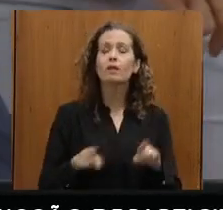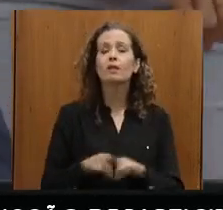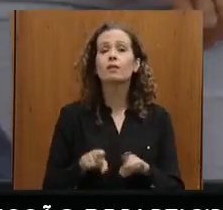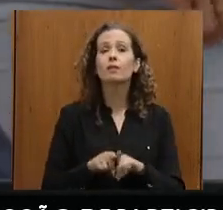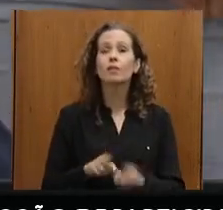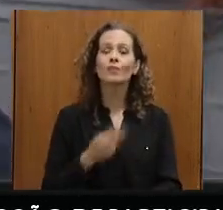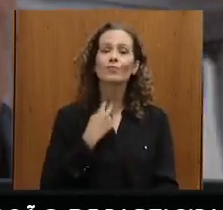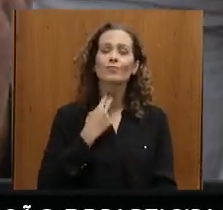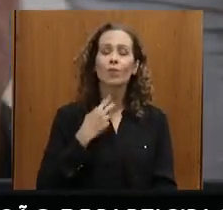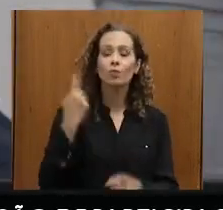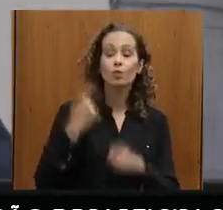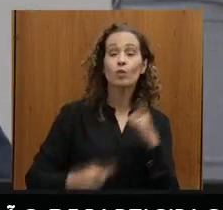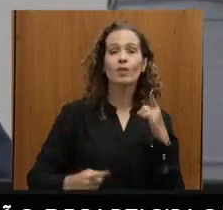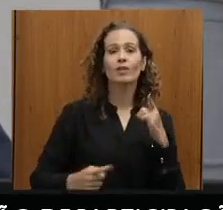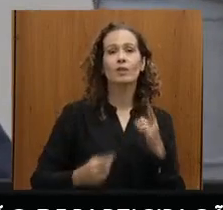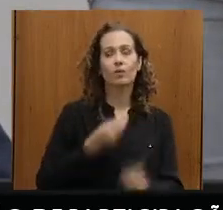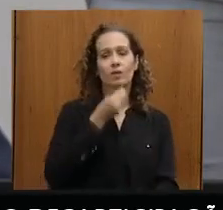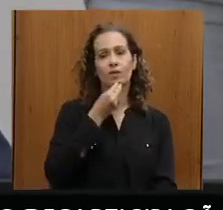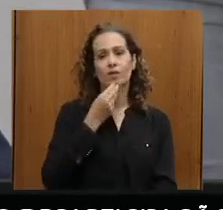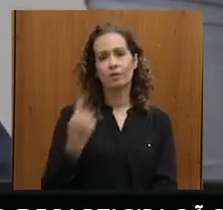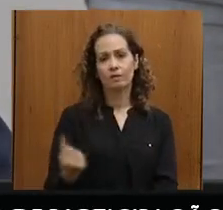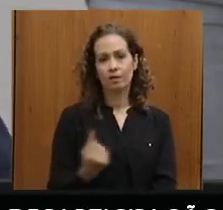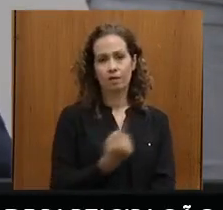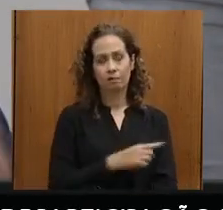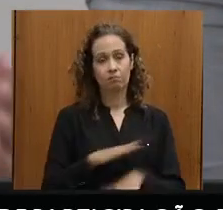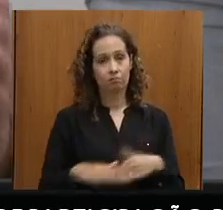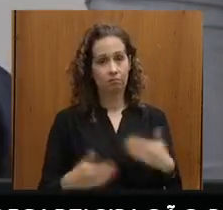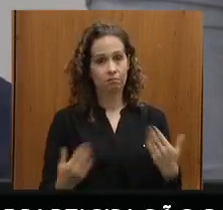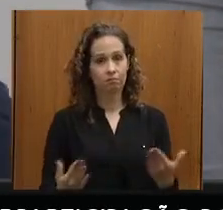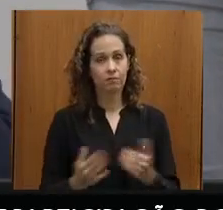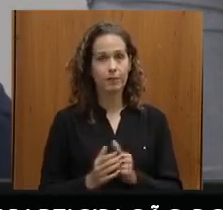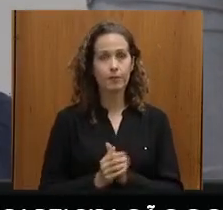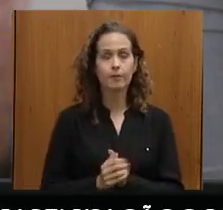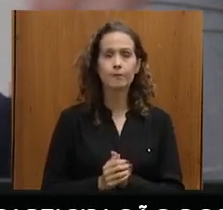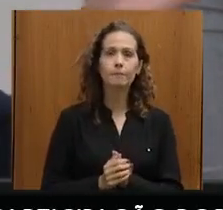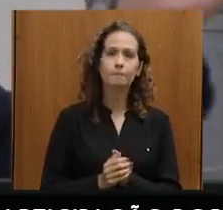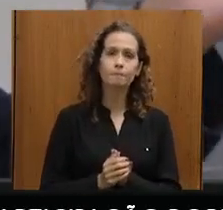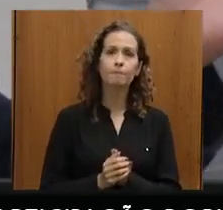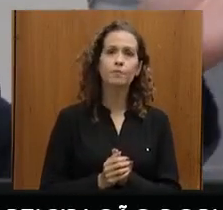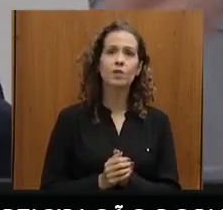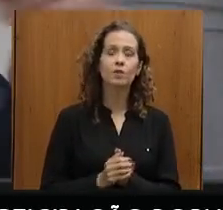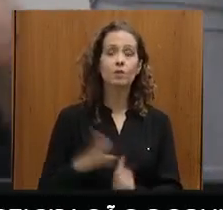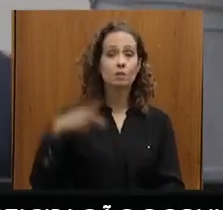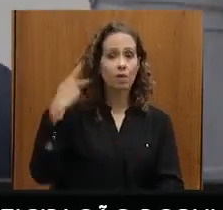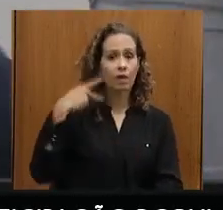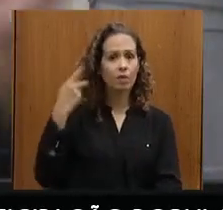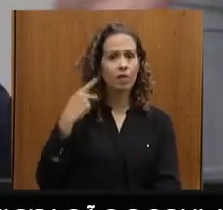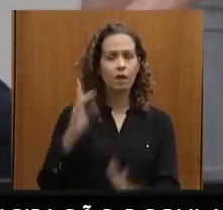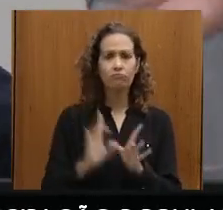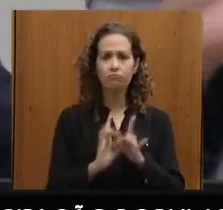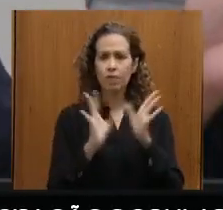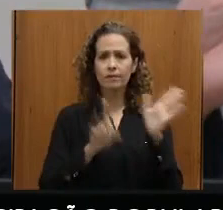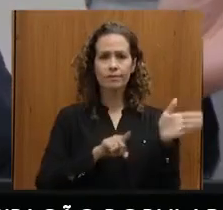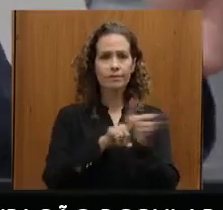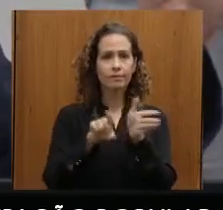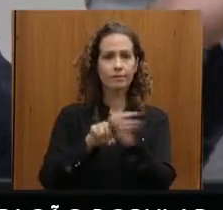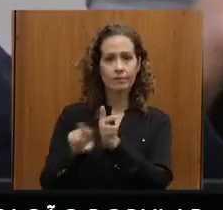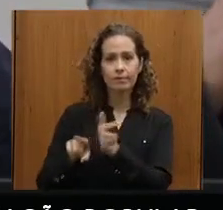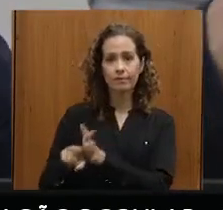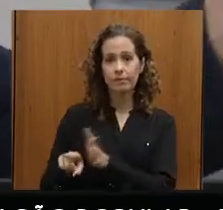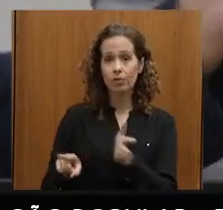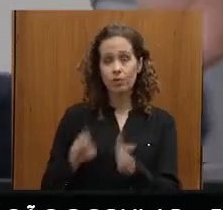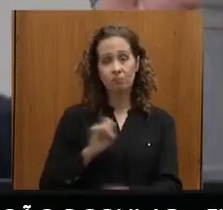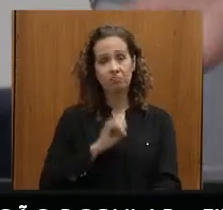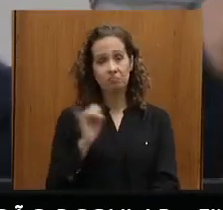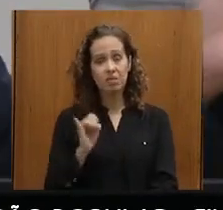desejo de cada um. Eu vou facultar que possam dirigir aos parlamentares aquele que perguntas e, se